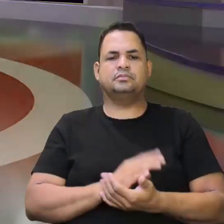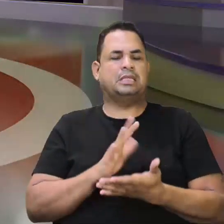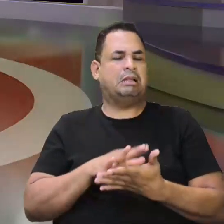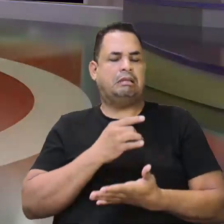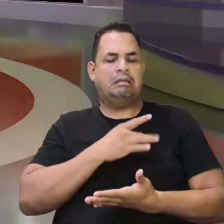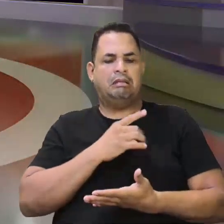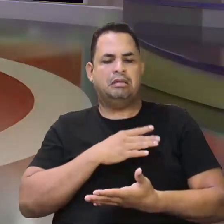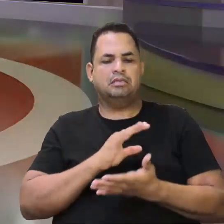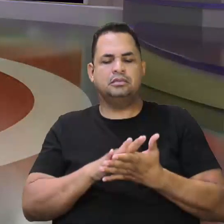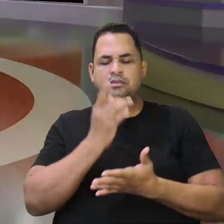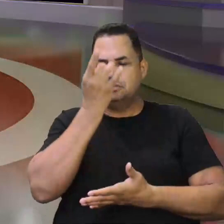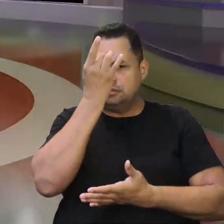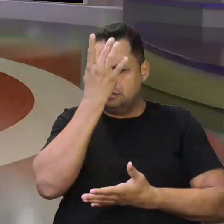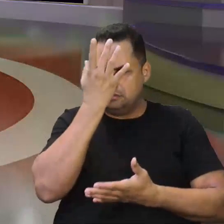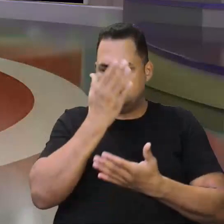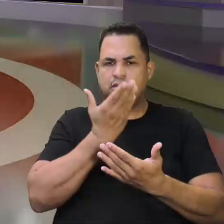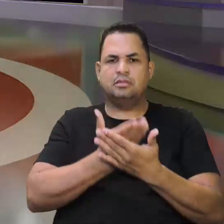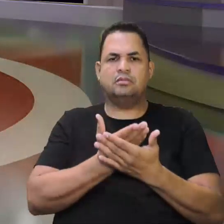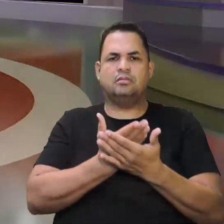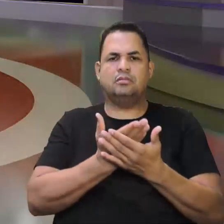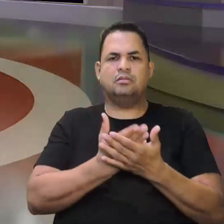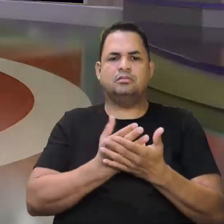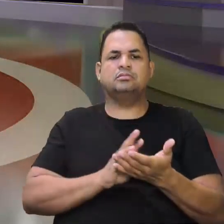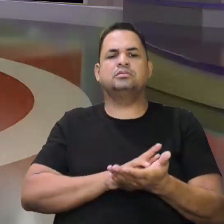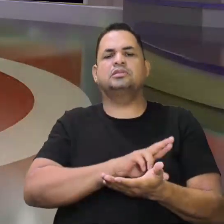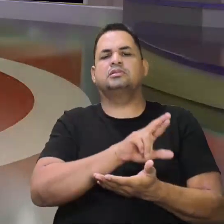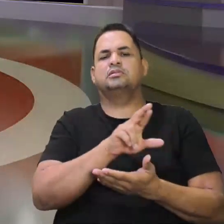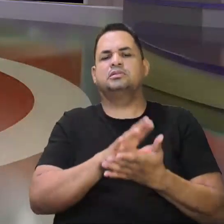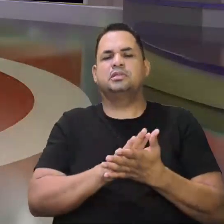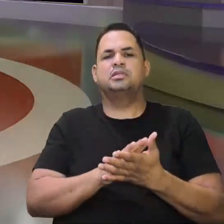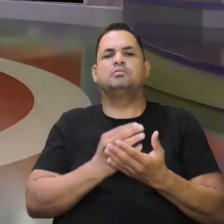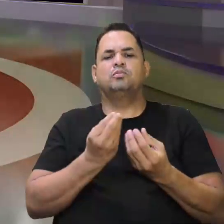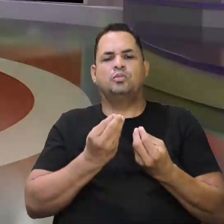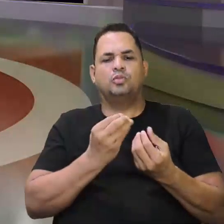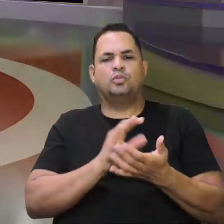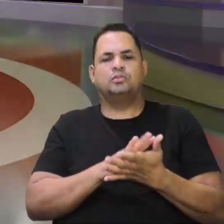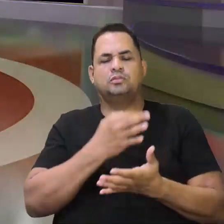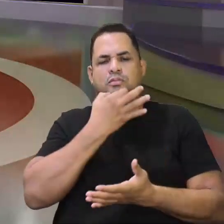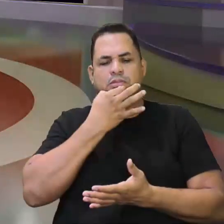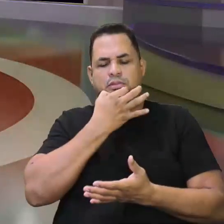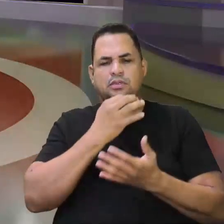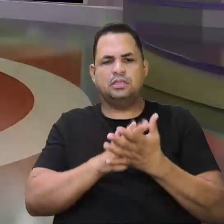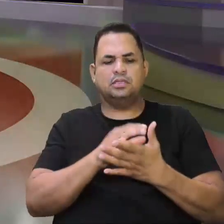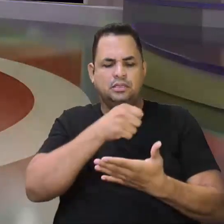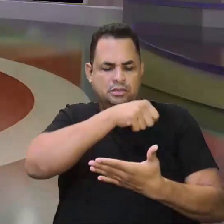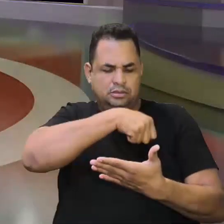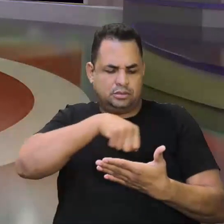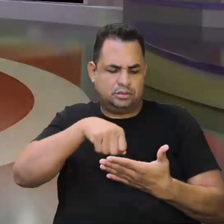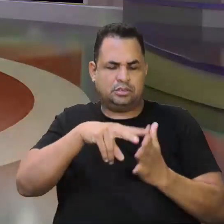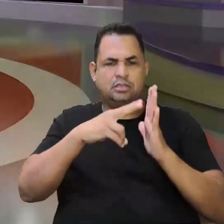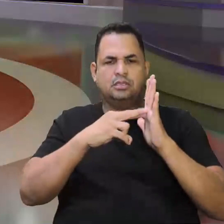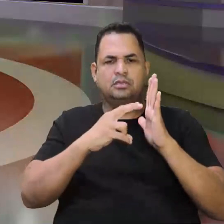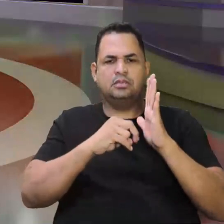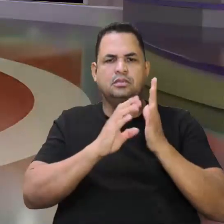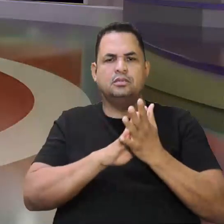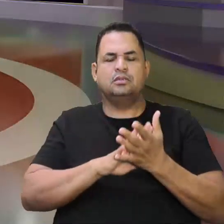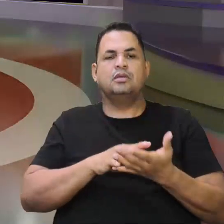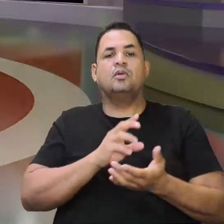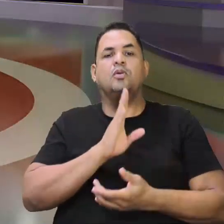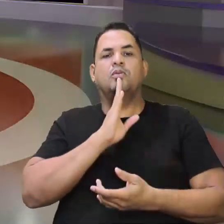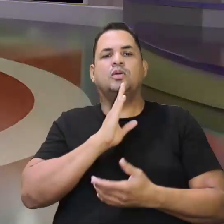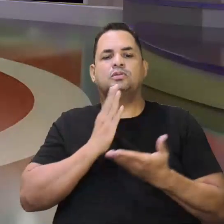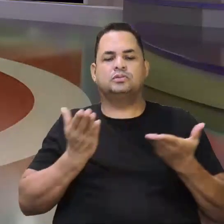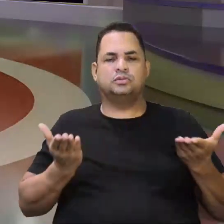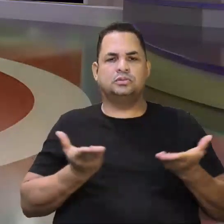com medo, vai ser fácil, a aula vai ter muito inglês, vocês anotem os vocabulários de palavras que vocês vão conhecer